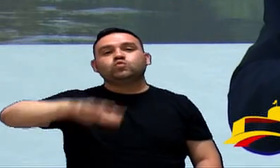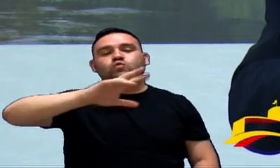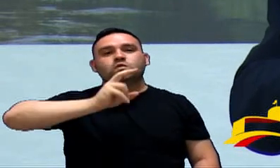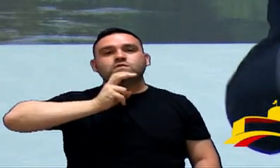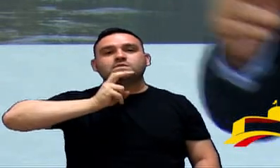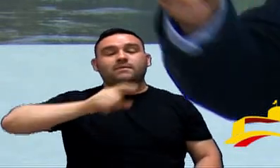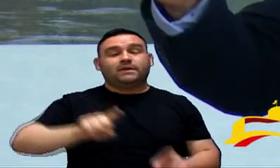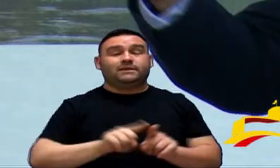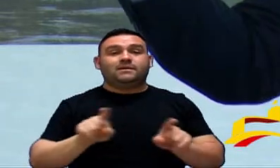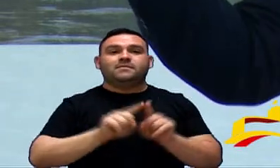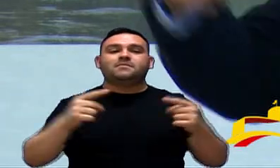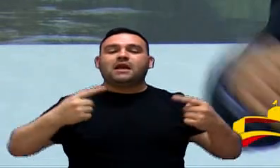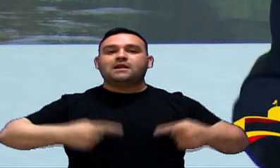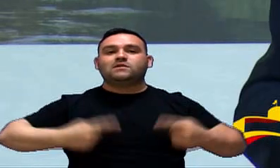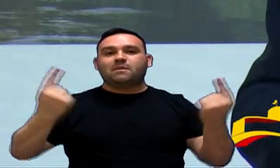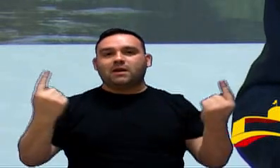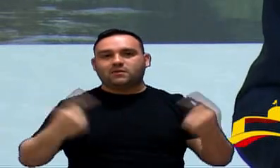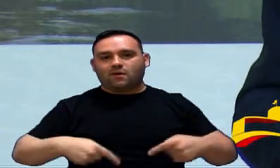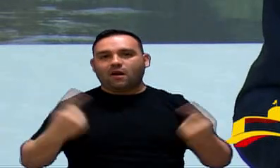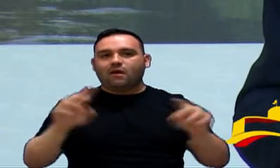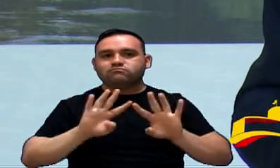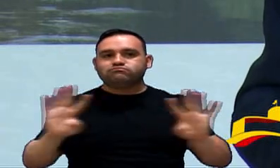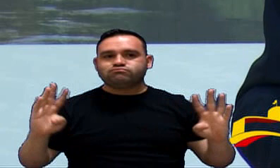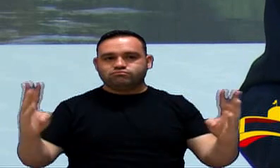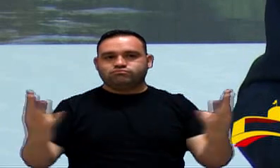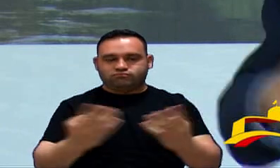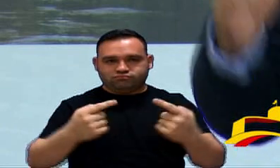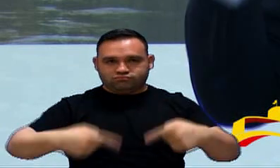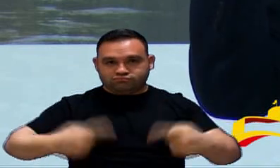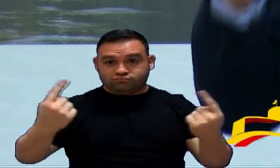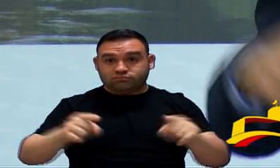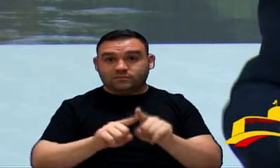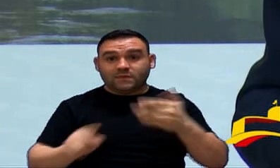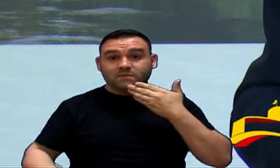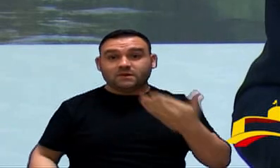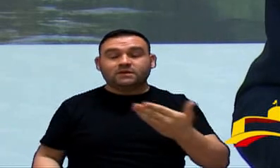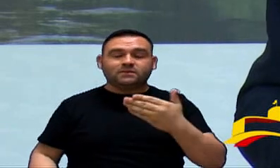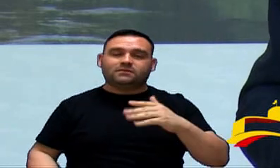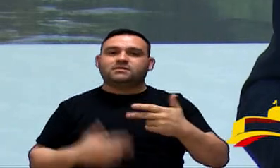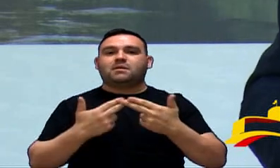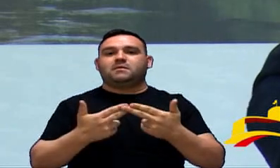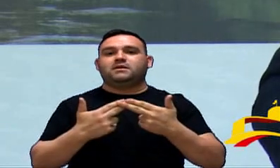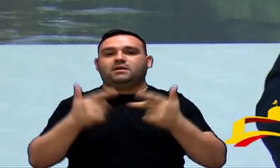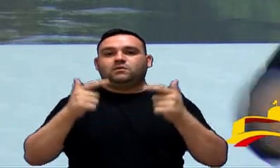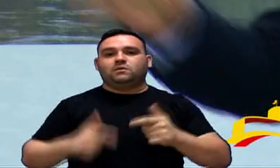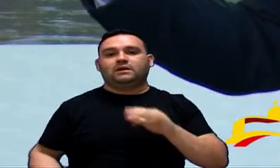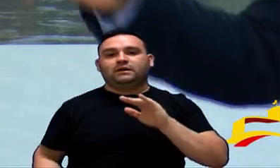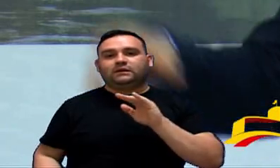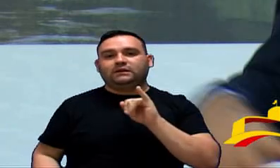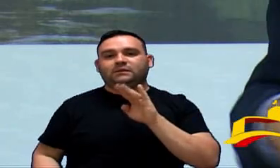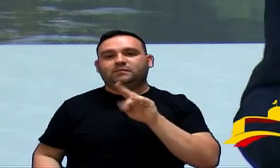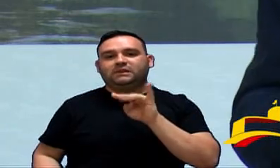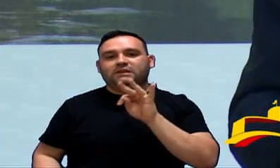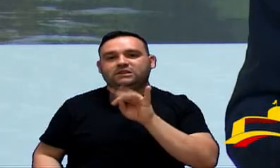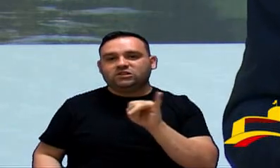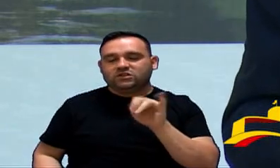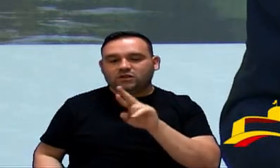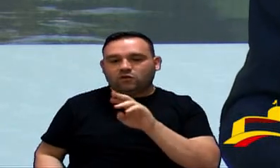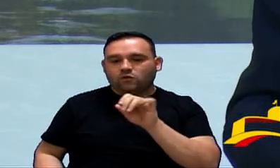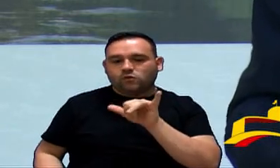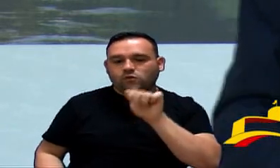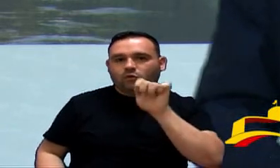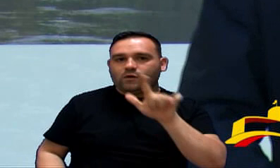inclusive nos loteamentos fechados. Aqui vai, inclusive, um pedido de paciência para o pessoal de Ibiti Royal, Ibiti